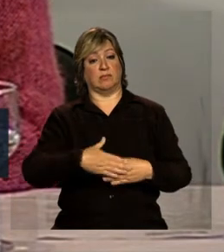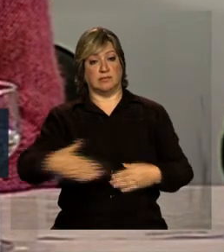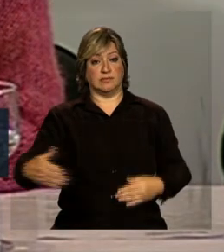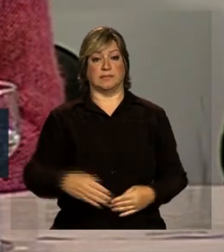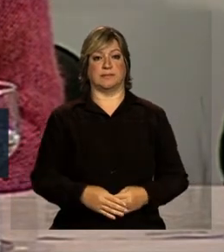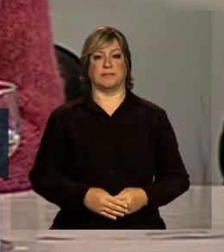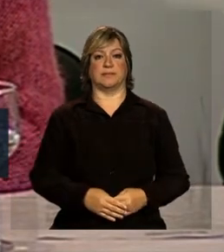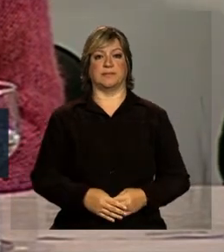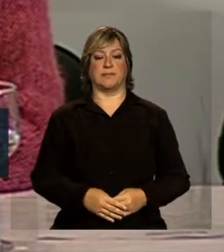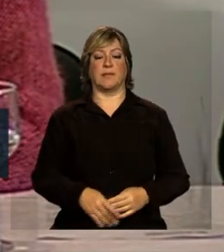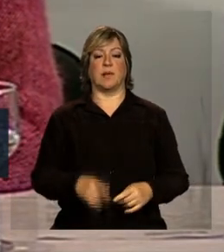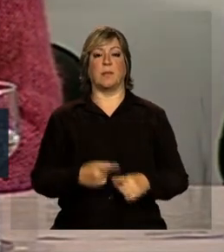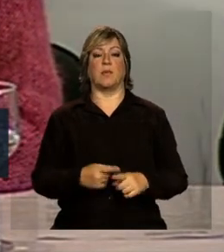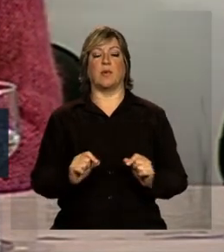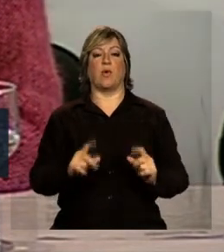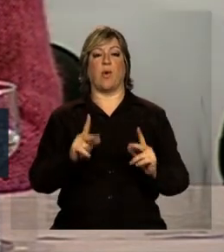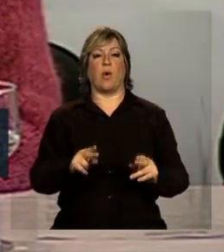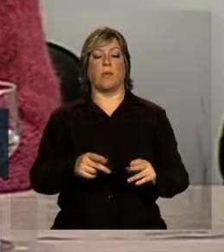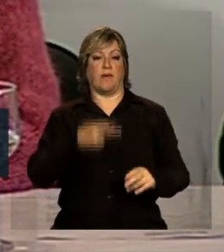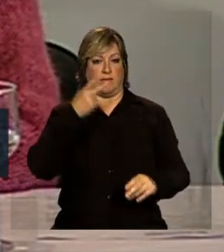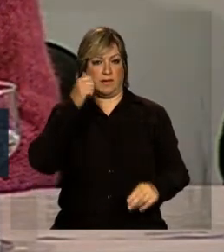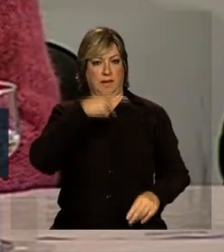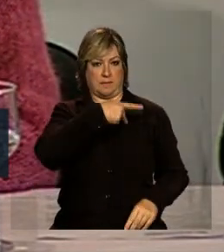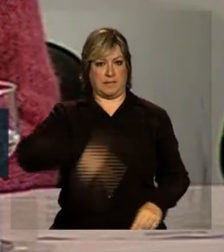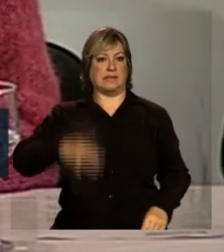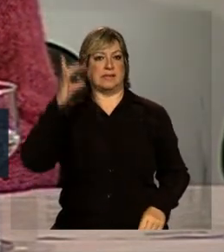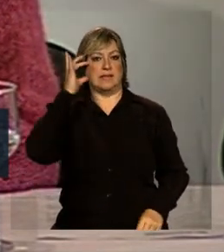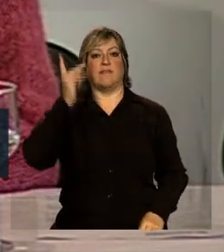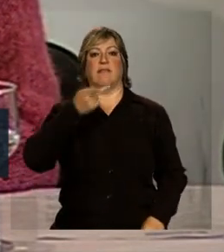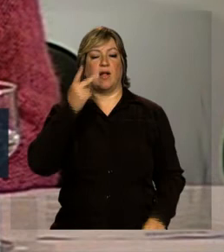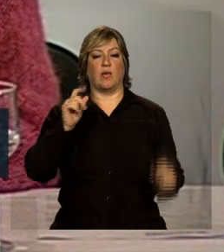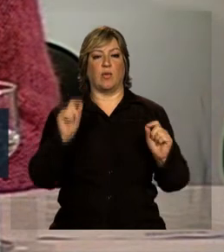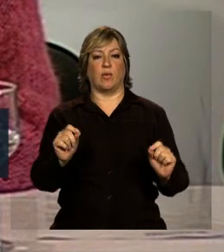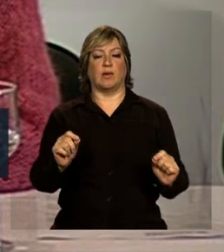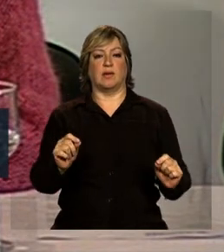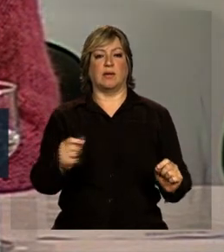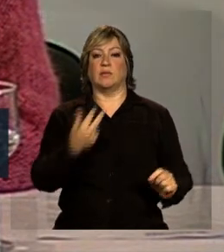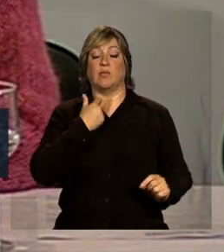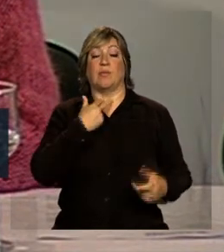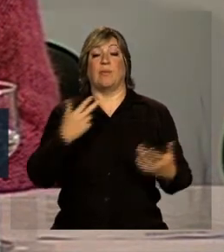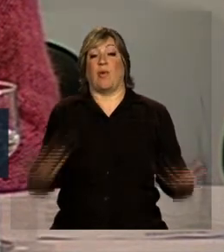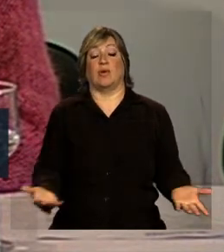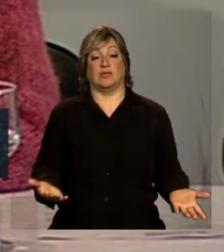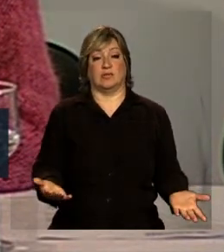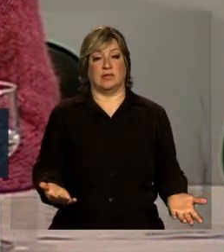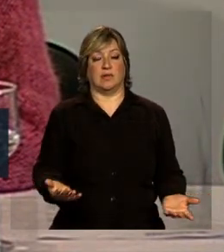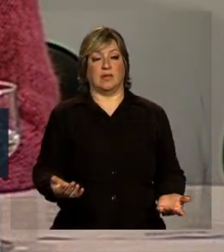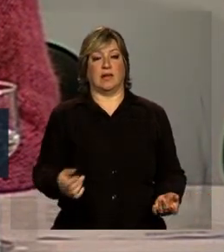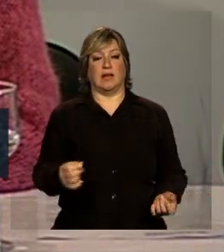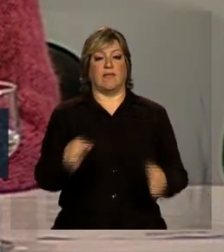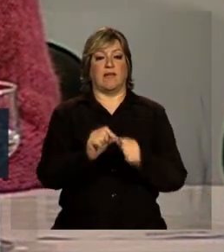Porque, como diz a nossa presidenta Dilma Rousseff, não dá para tratar de forma